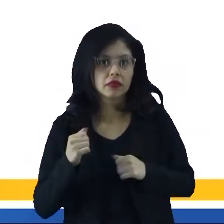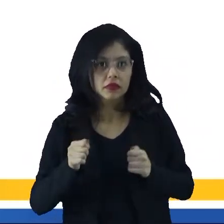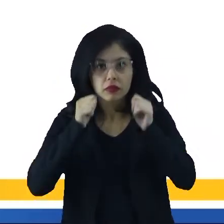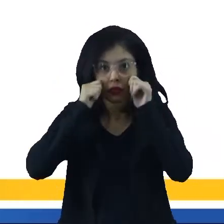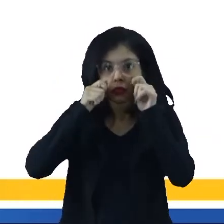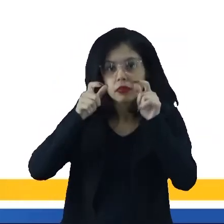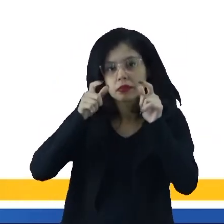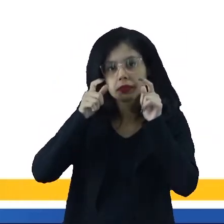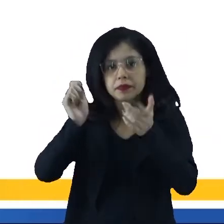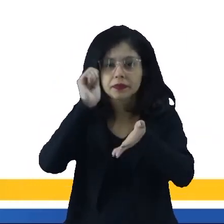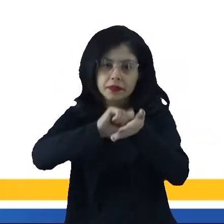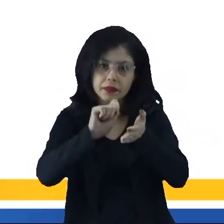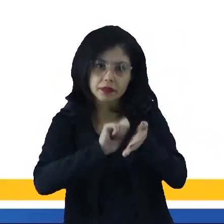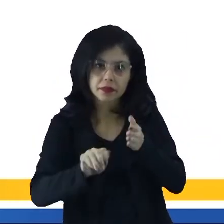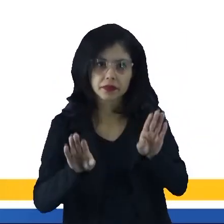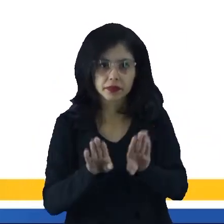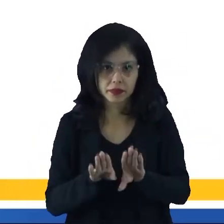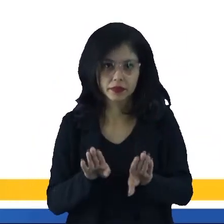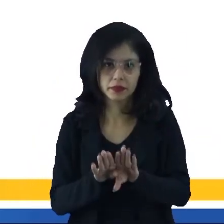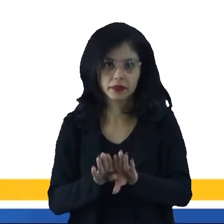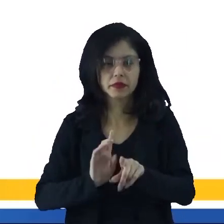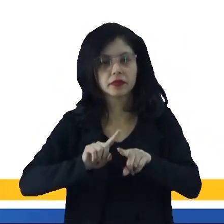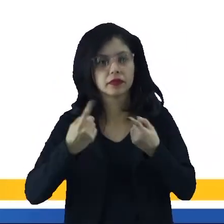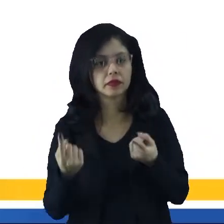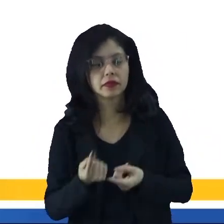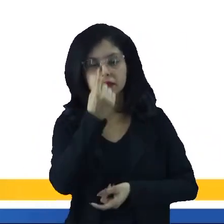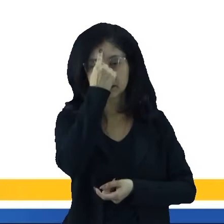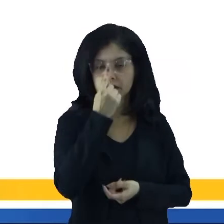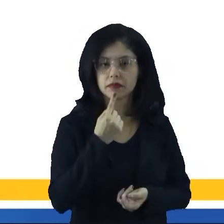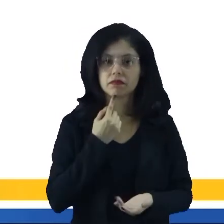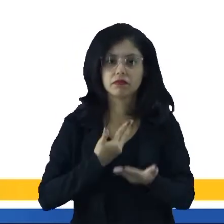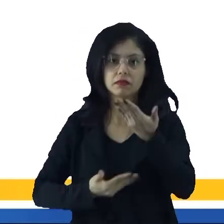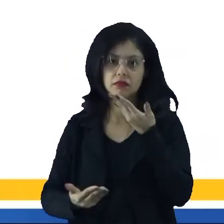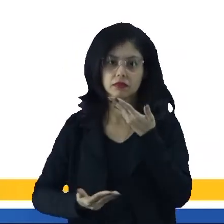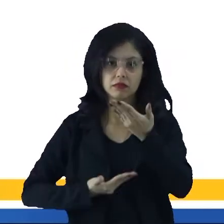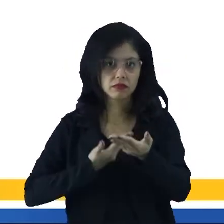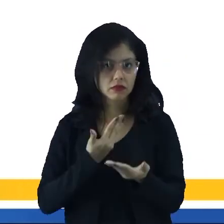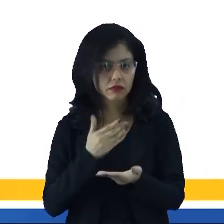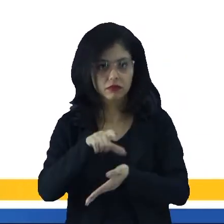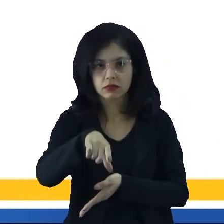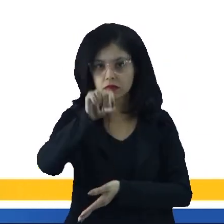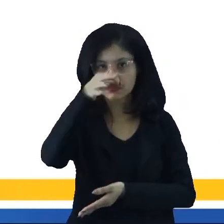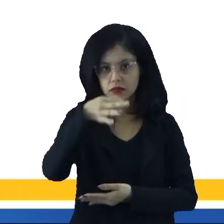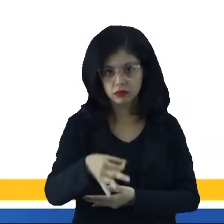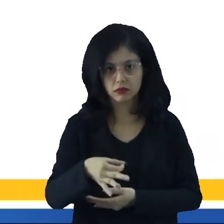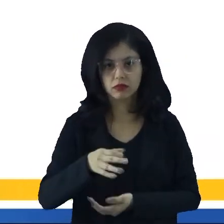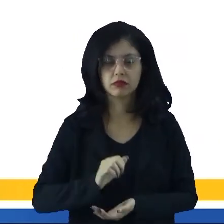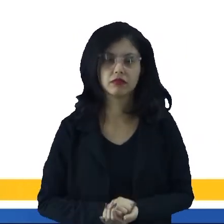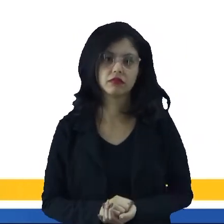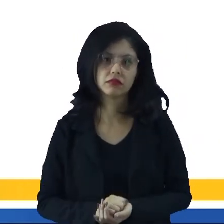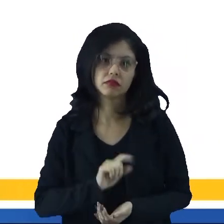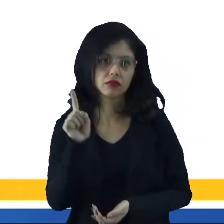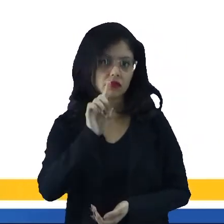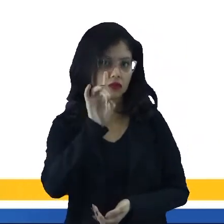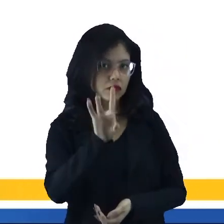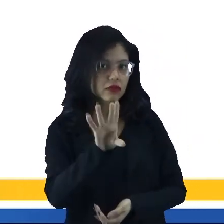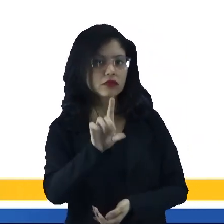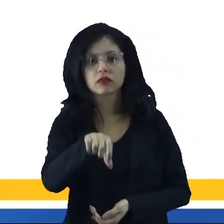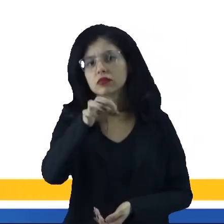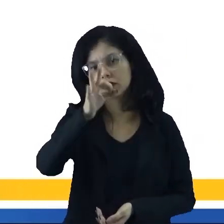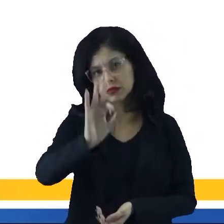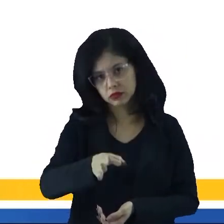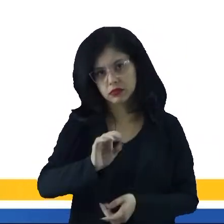parte escrita, mas também à imagem aí compartilhada. Então, a escolha prudente. Não estou falando apenas de uma